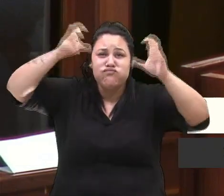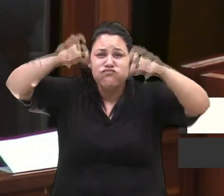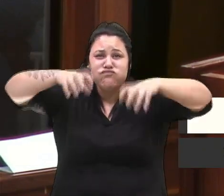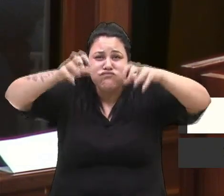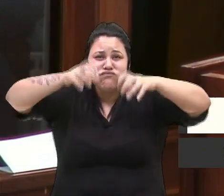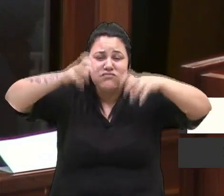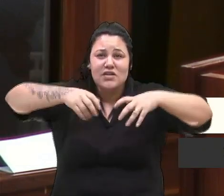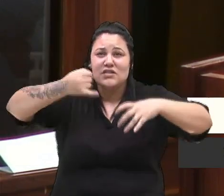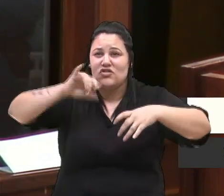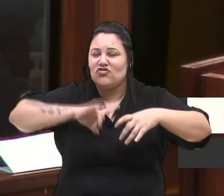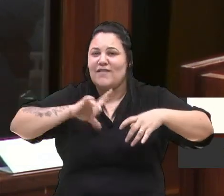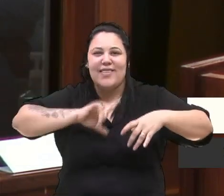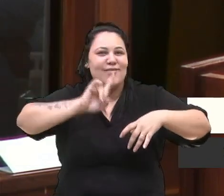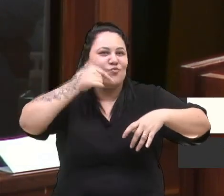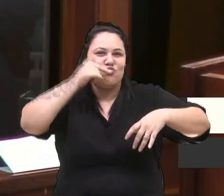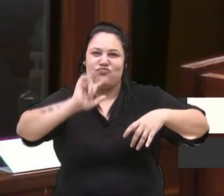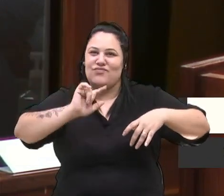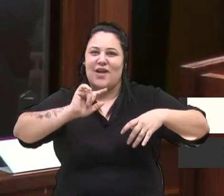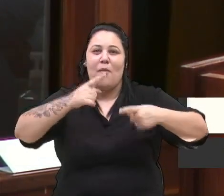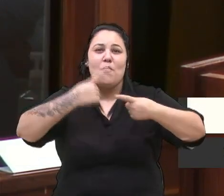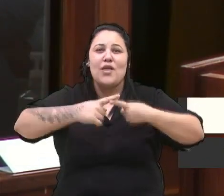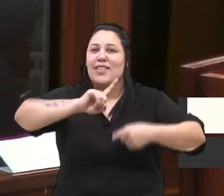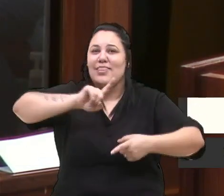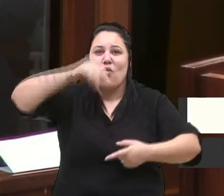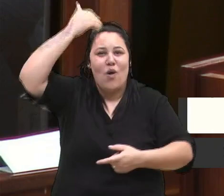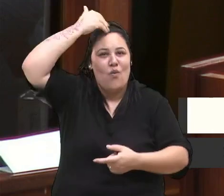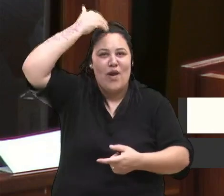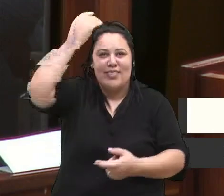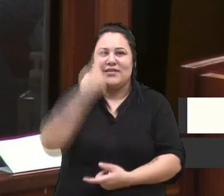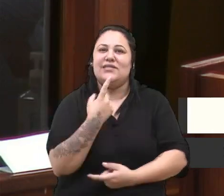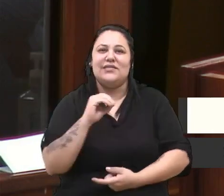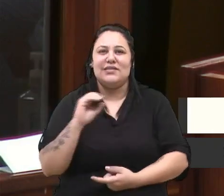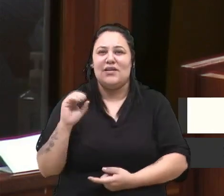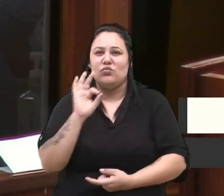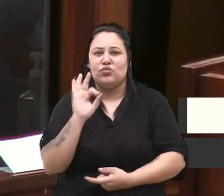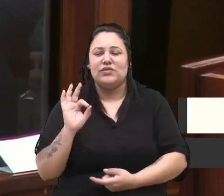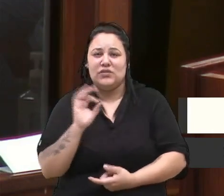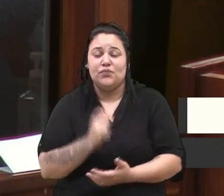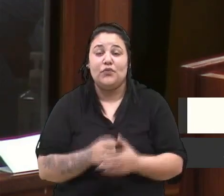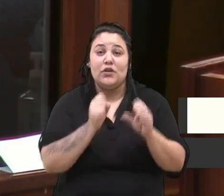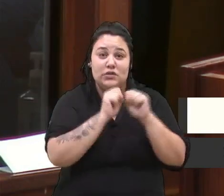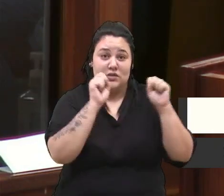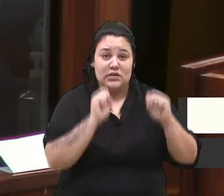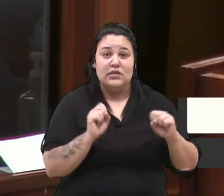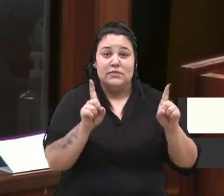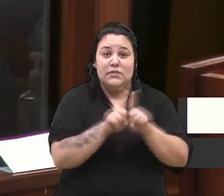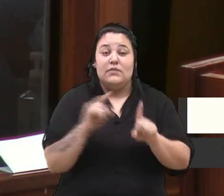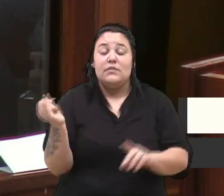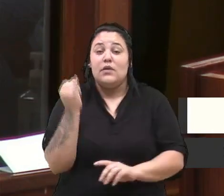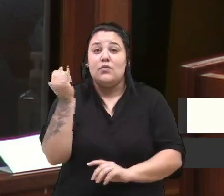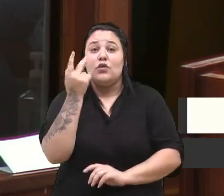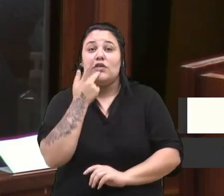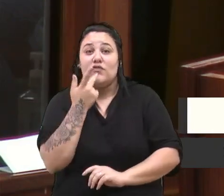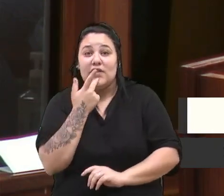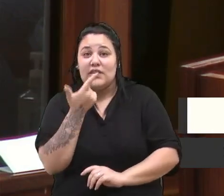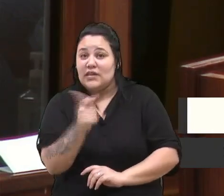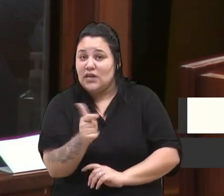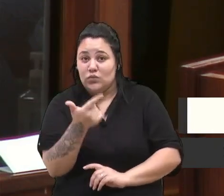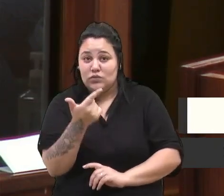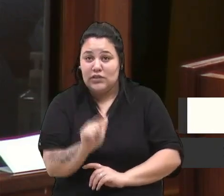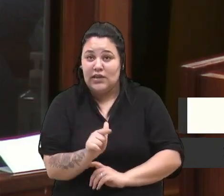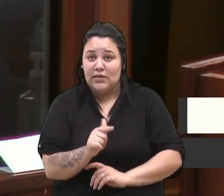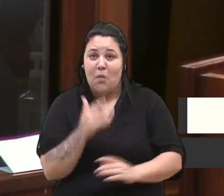tiver vento ela não consegue proteger 100%. O sistema também, importante dizer, não possui